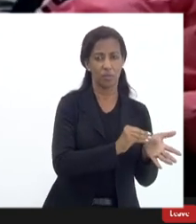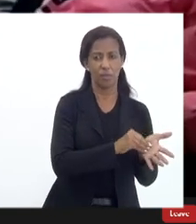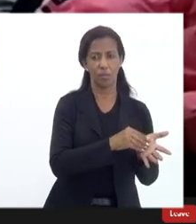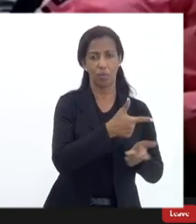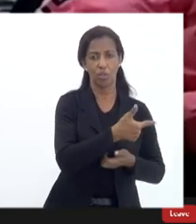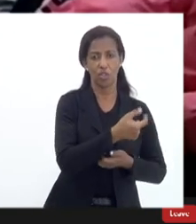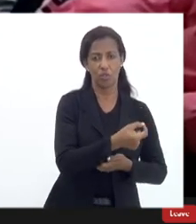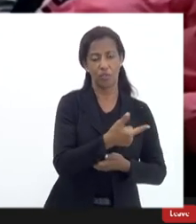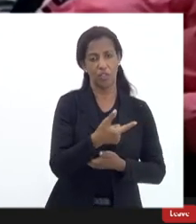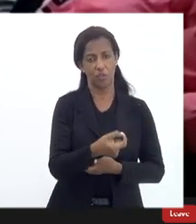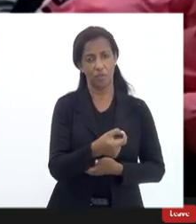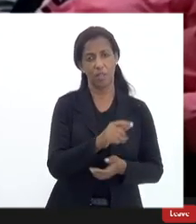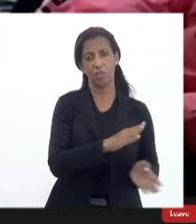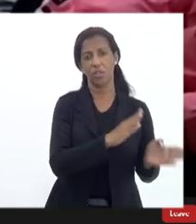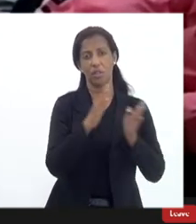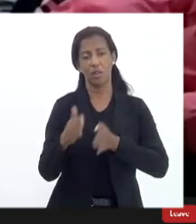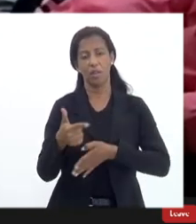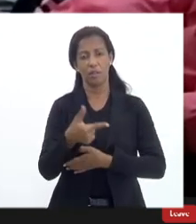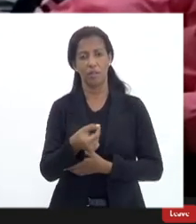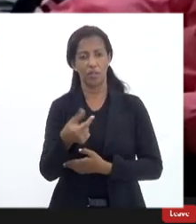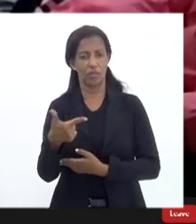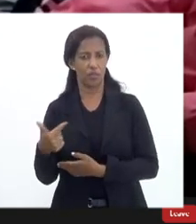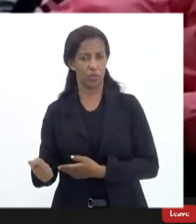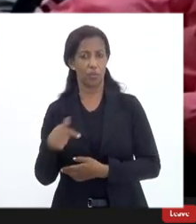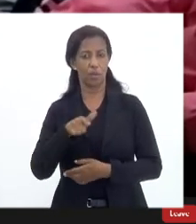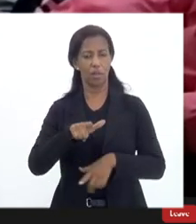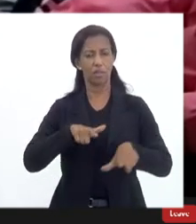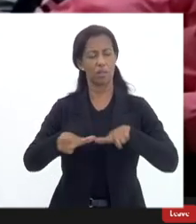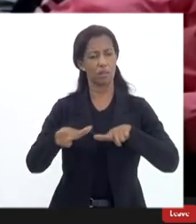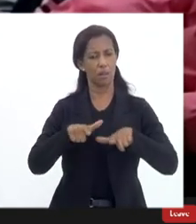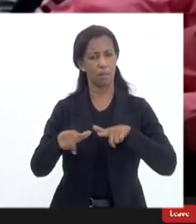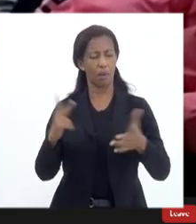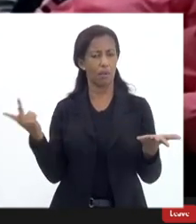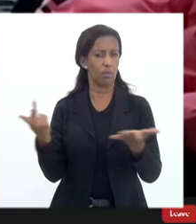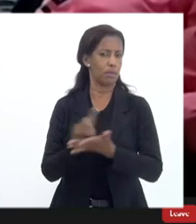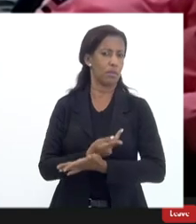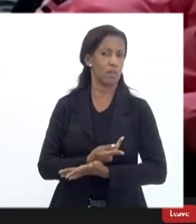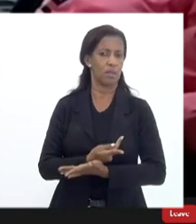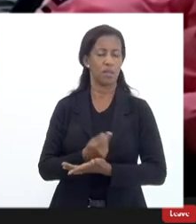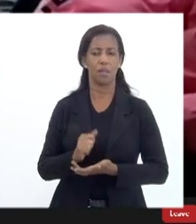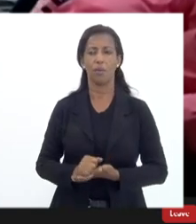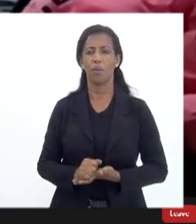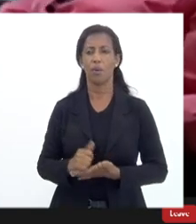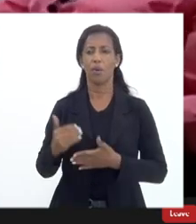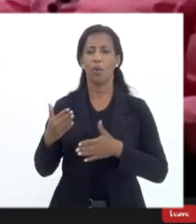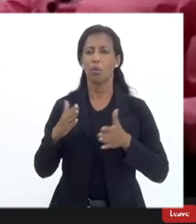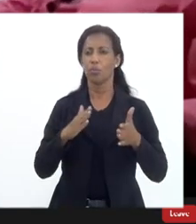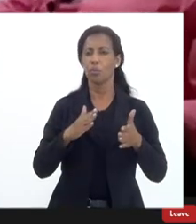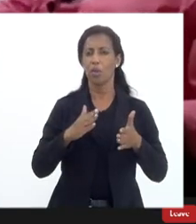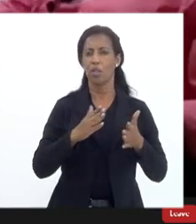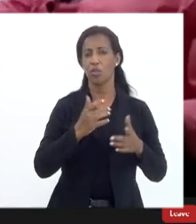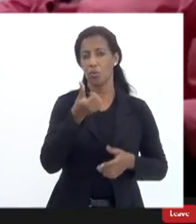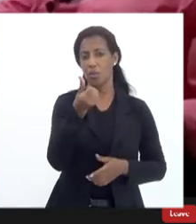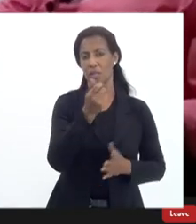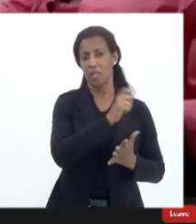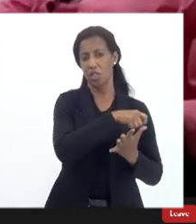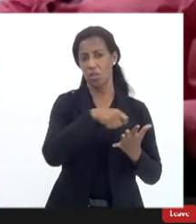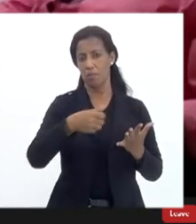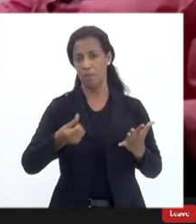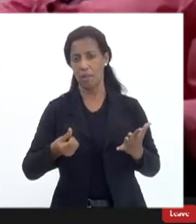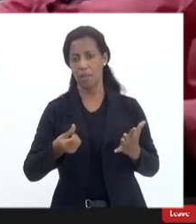para 2021. E esse trabalho ele foi realizado durante todo o primeiro trimestre.